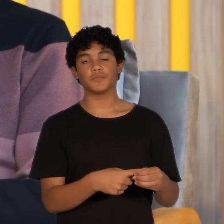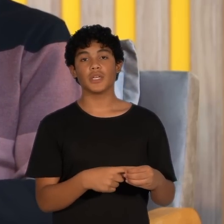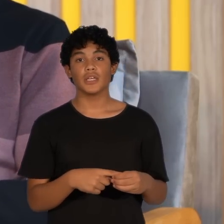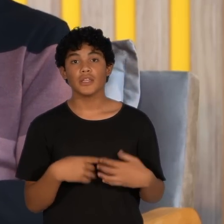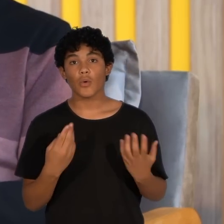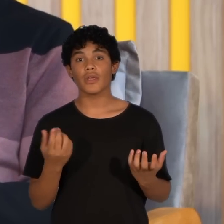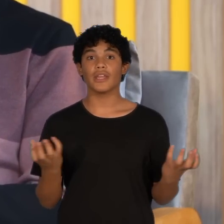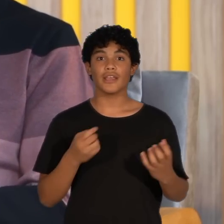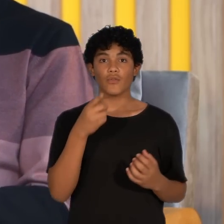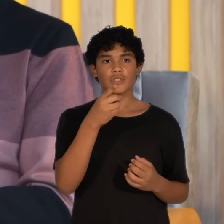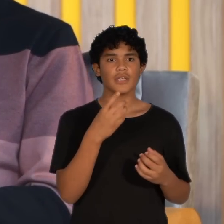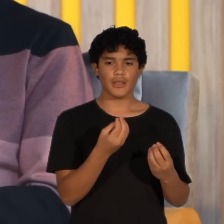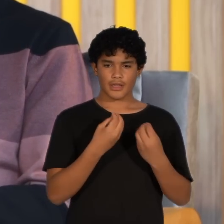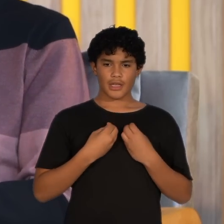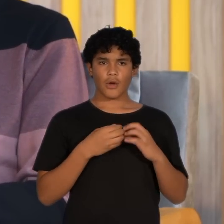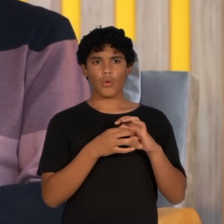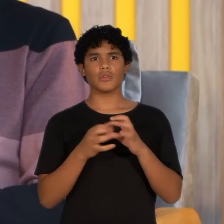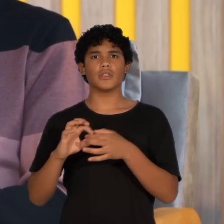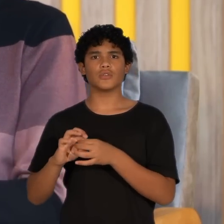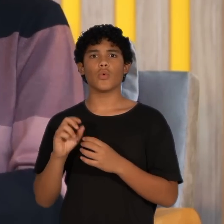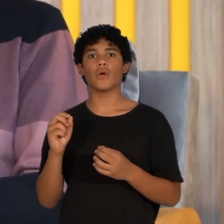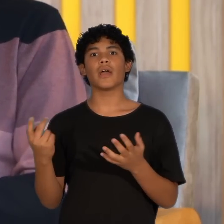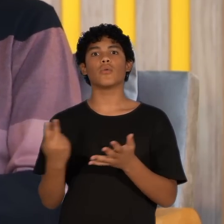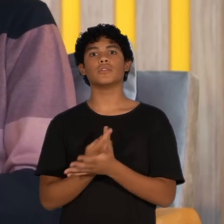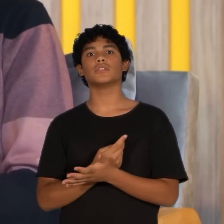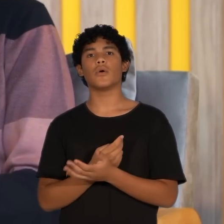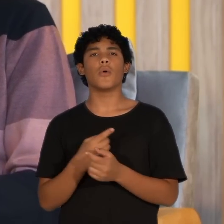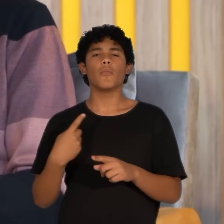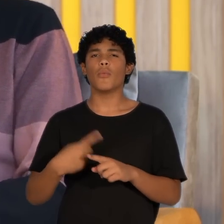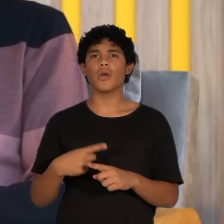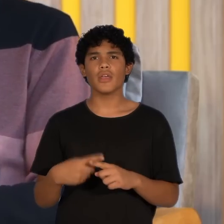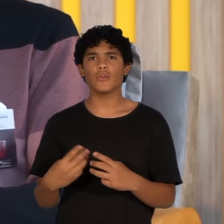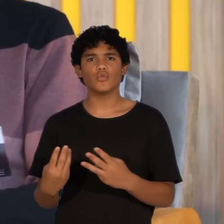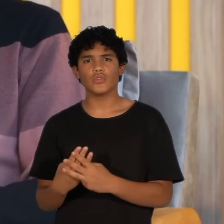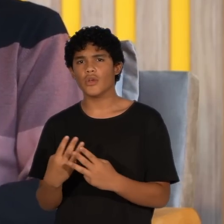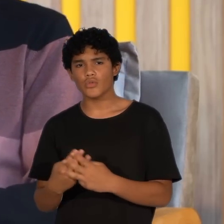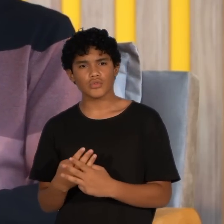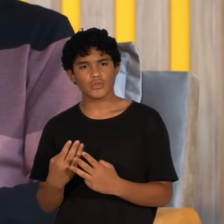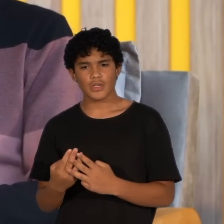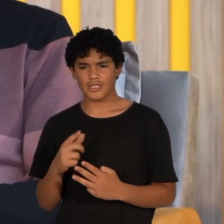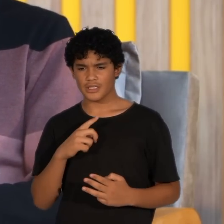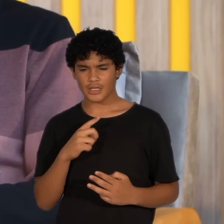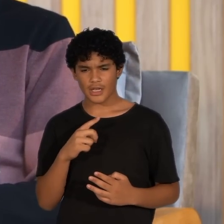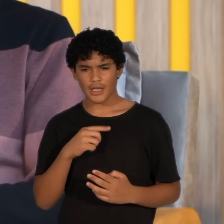você contextualizasse para a gente aqui, o que estava acontecendo lá? Por que eles tinham todo esse